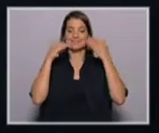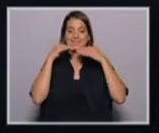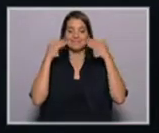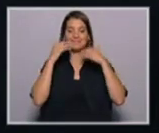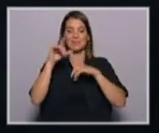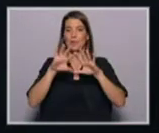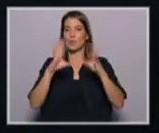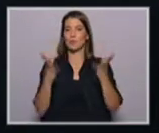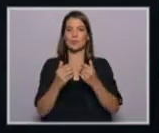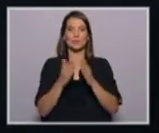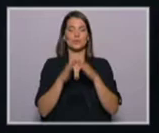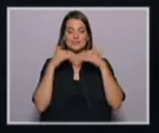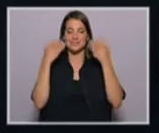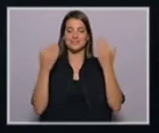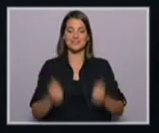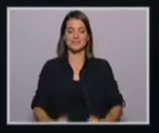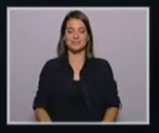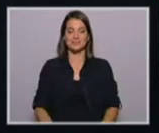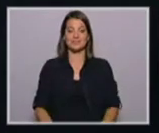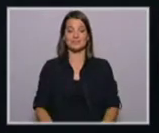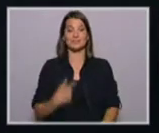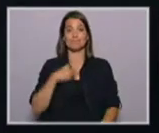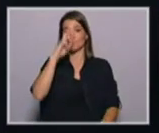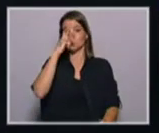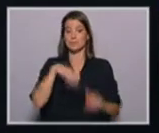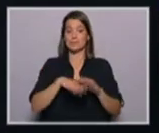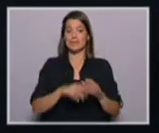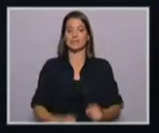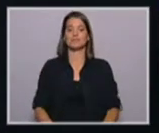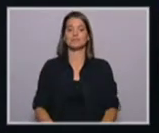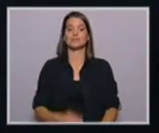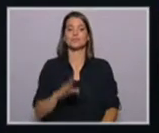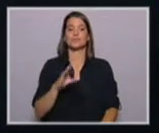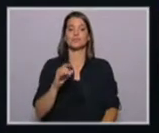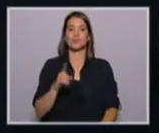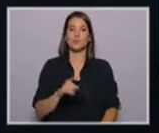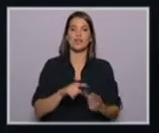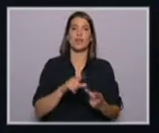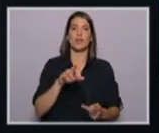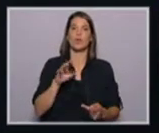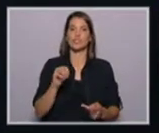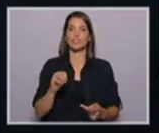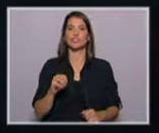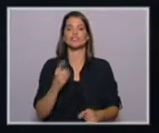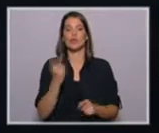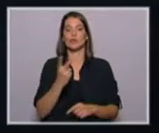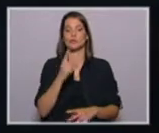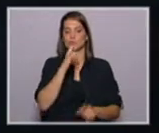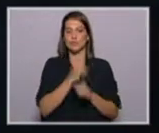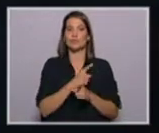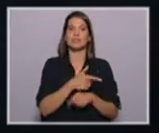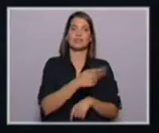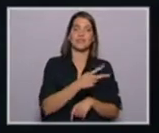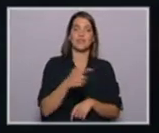over. All right, 2 of them up here. O Zé Mensurado e o Luís Filipe Costa, respectivamente na televisão e na